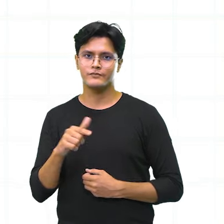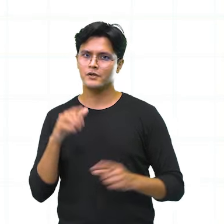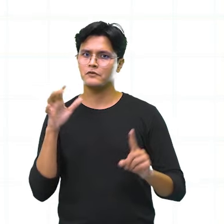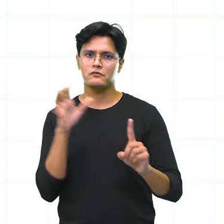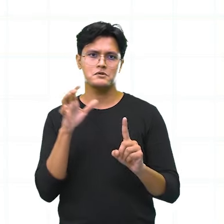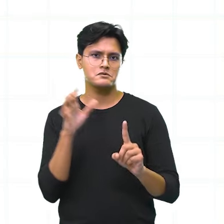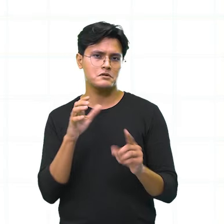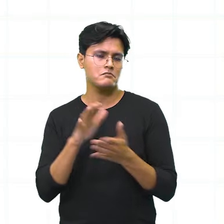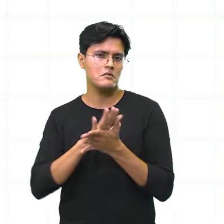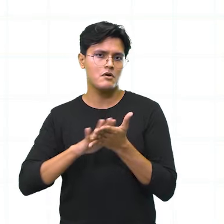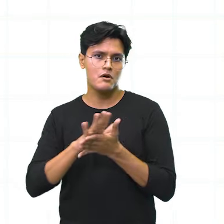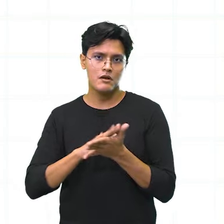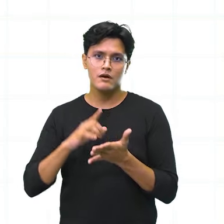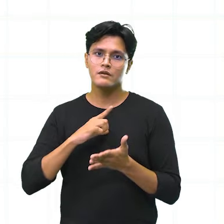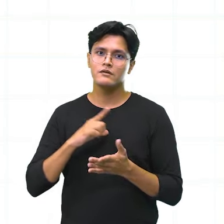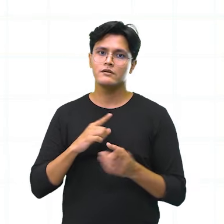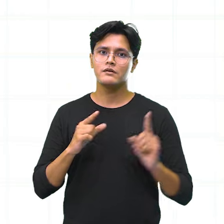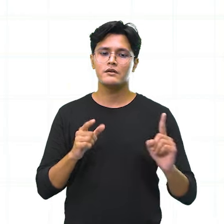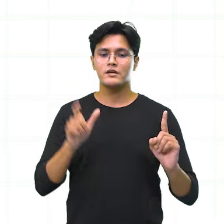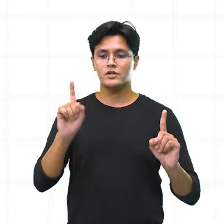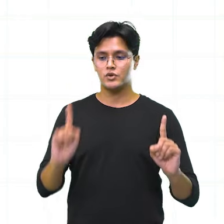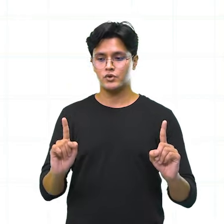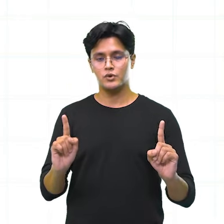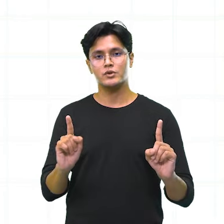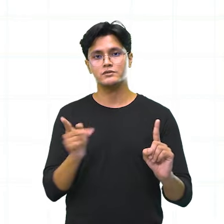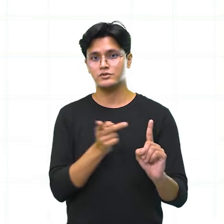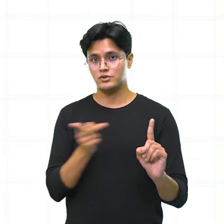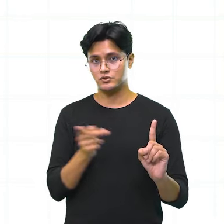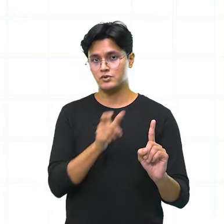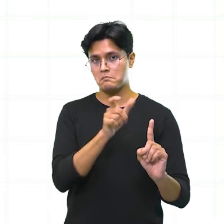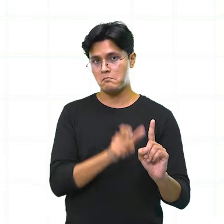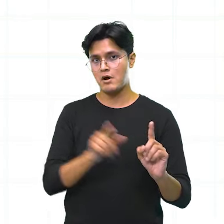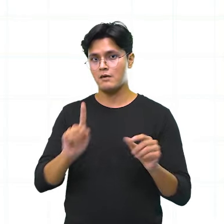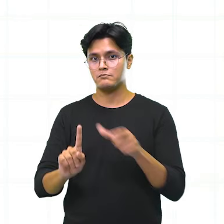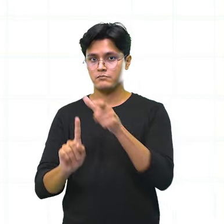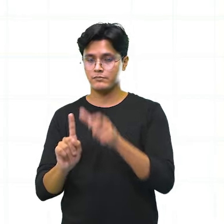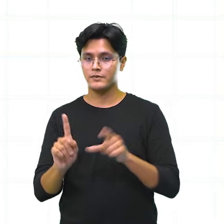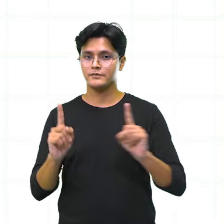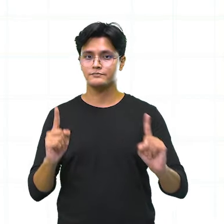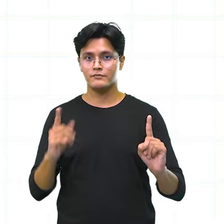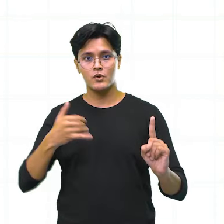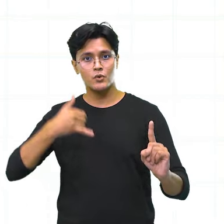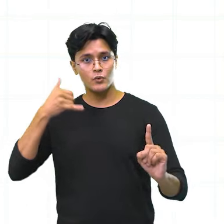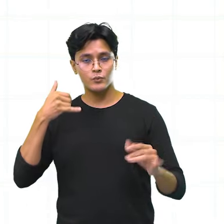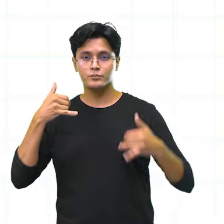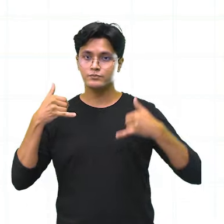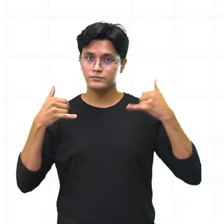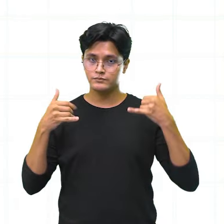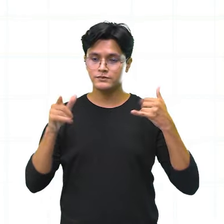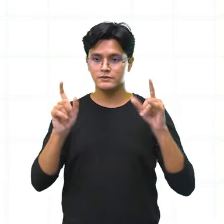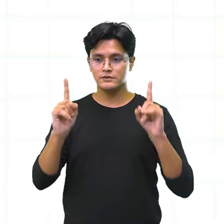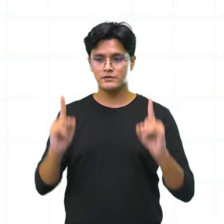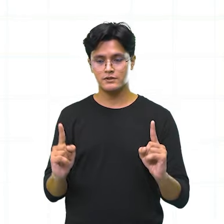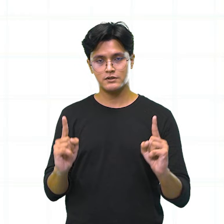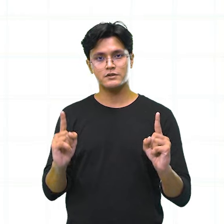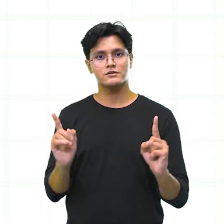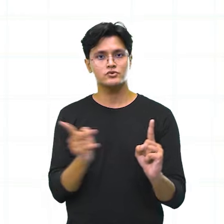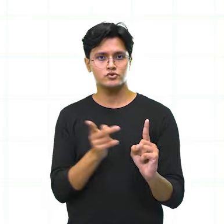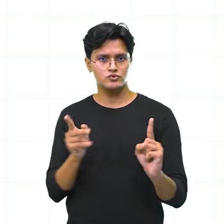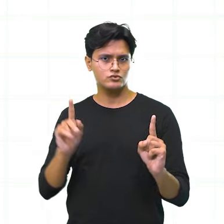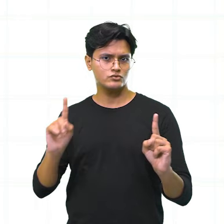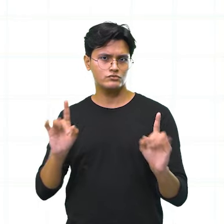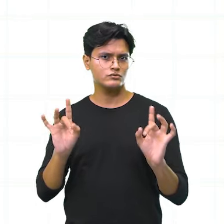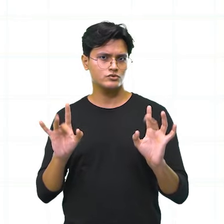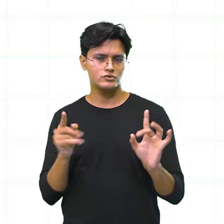Né? Temos a fala de um personagem ali ao telefone, né? E a outra personagem responde